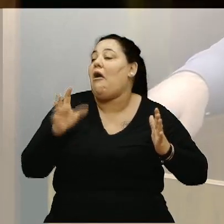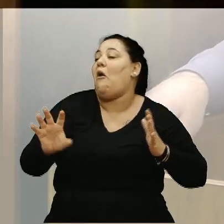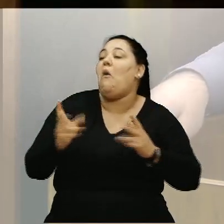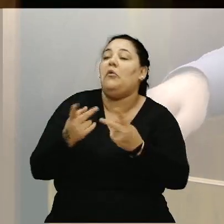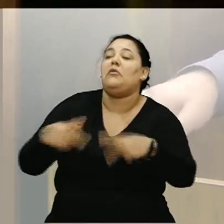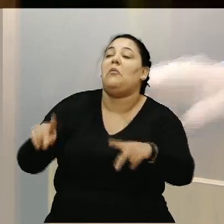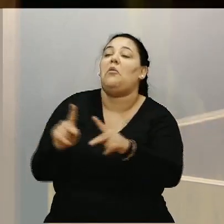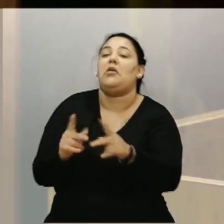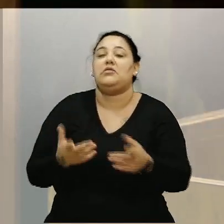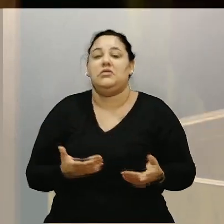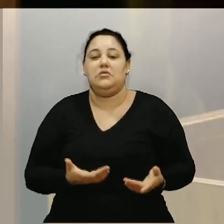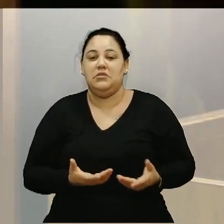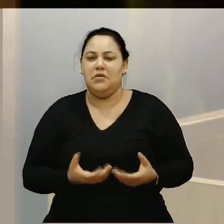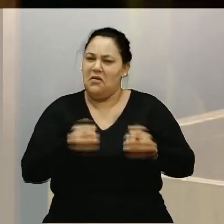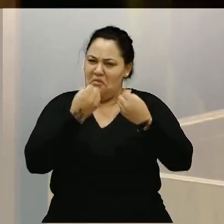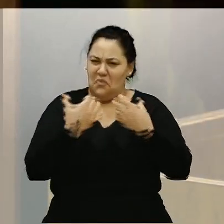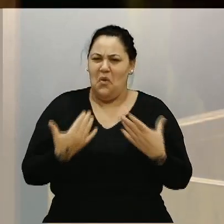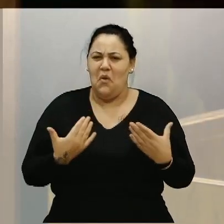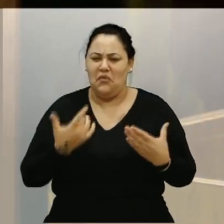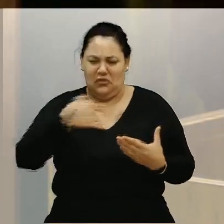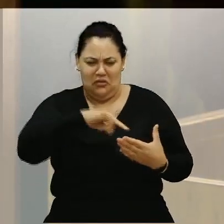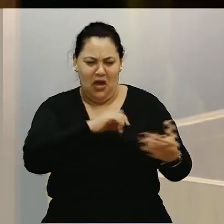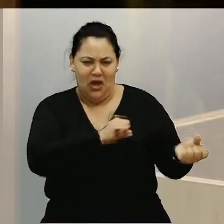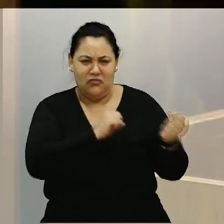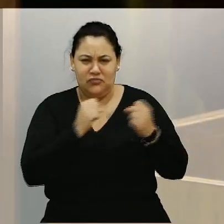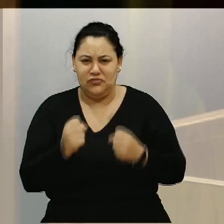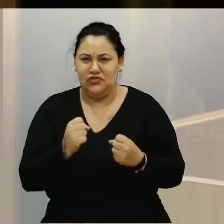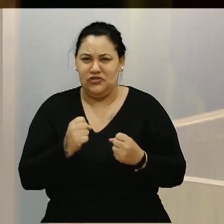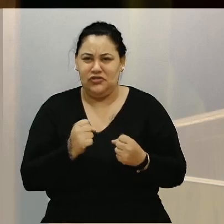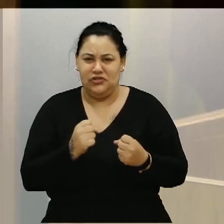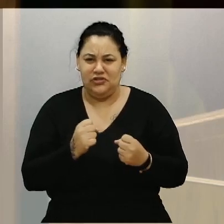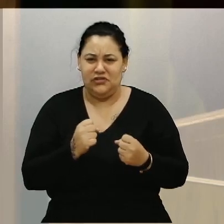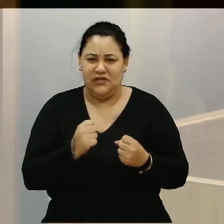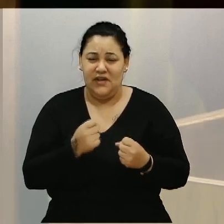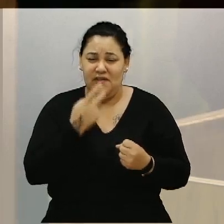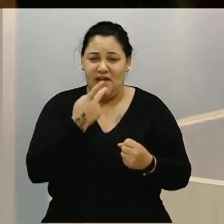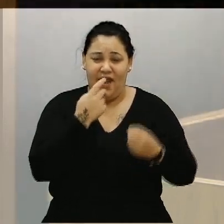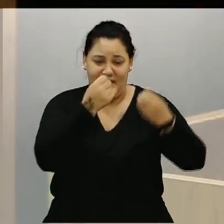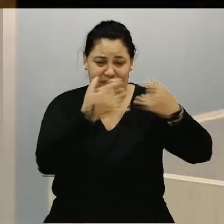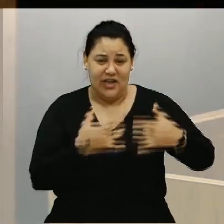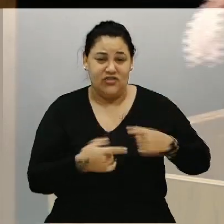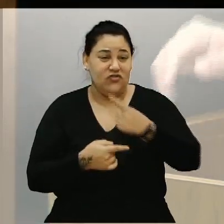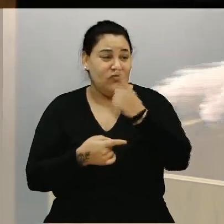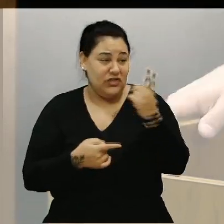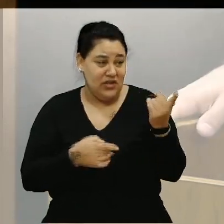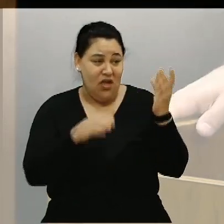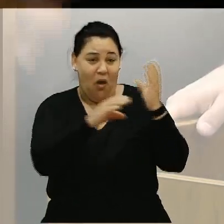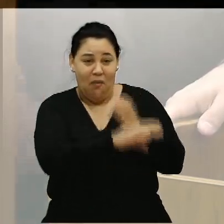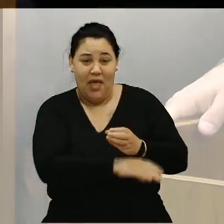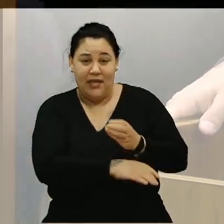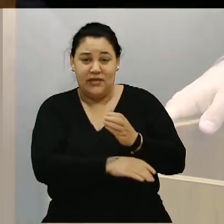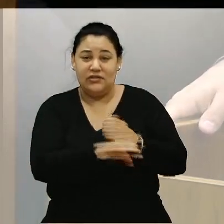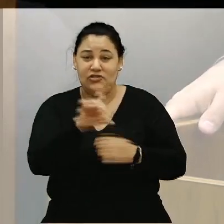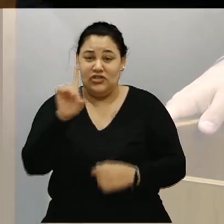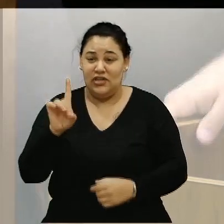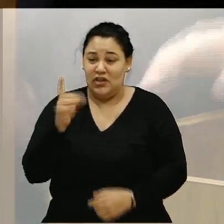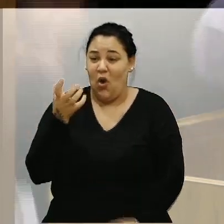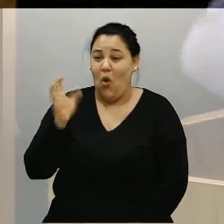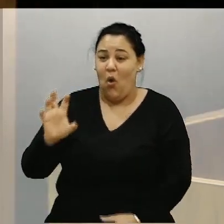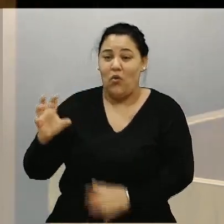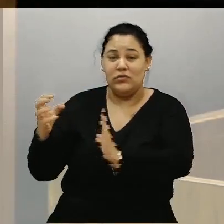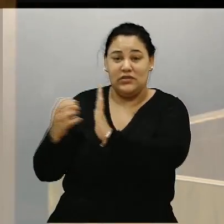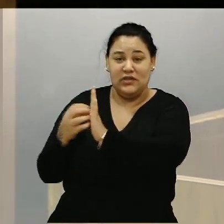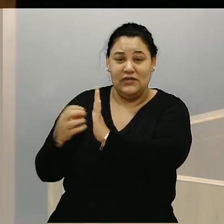povo. Bom, então nós poderíamos trazer à luz que vocês da extrema-direita foram contra os servidores